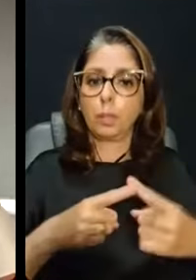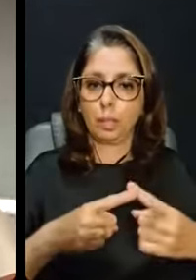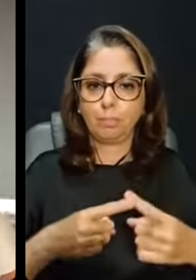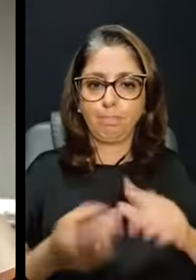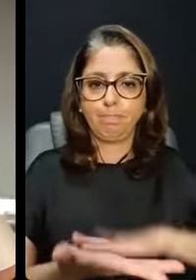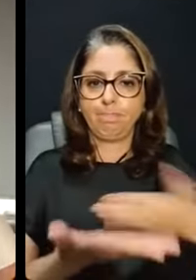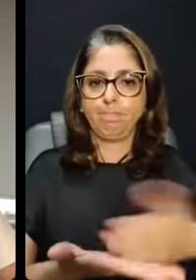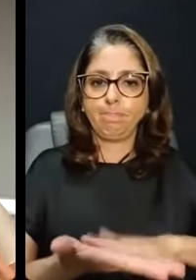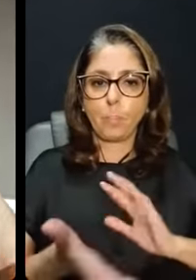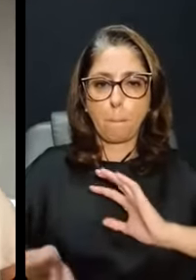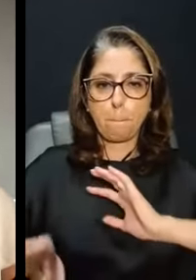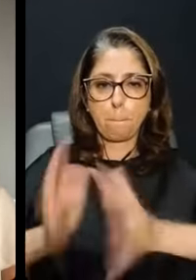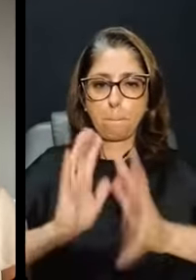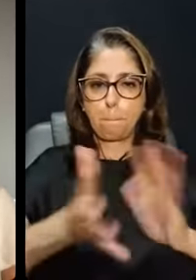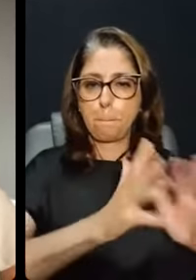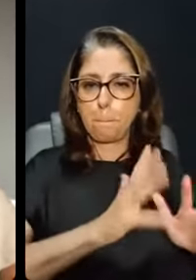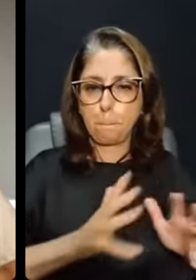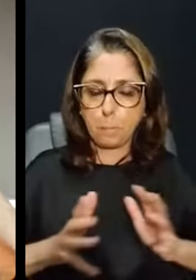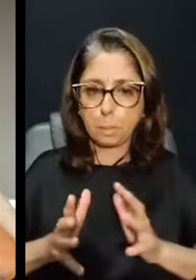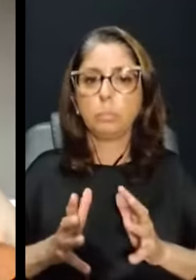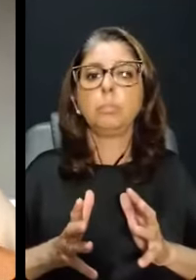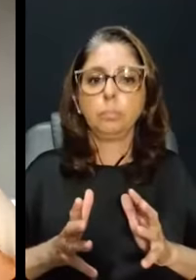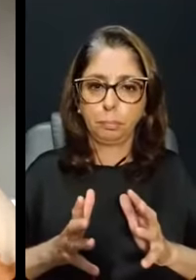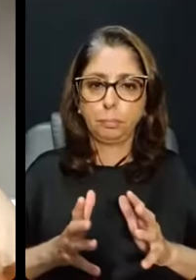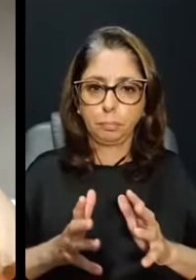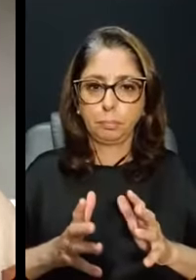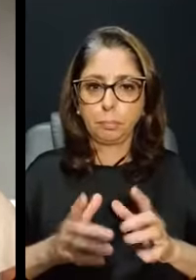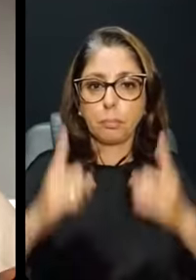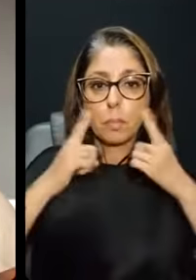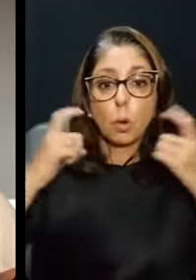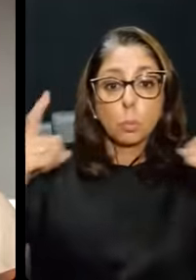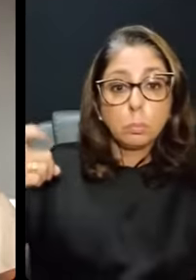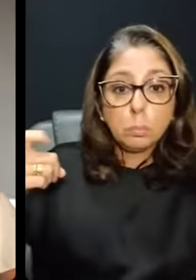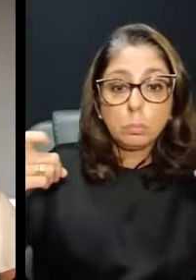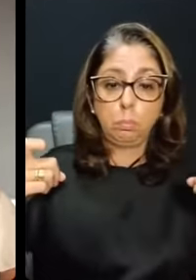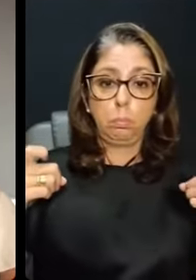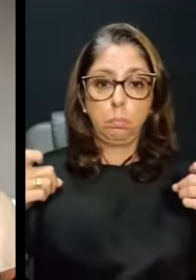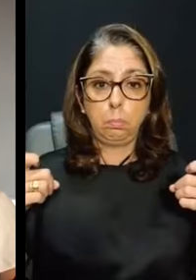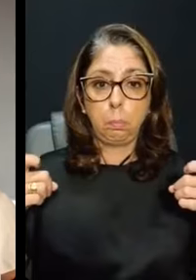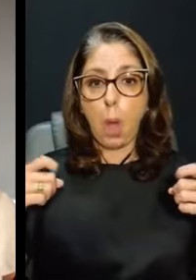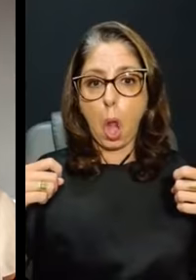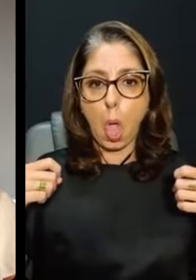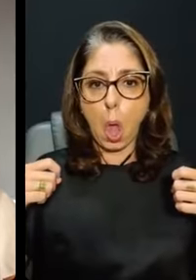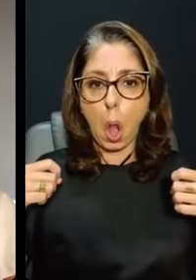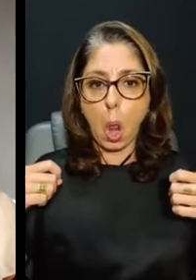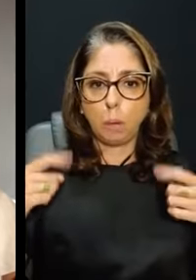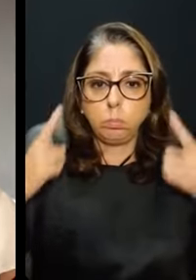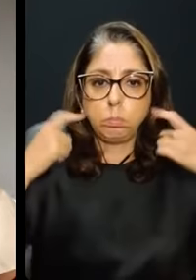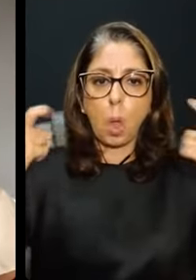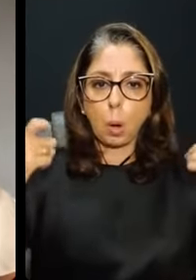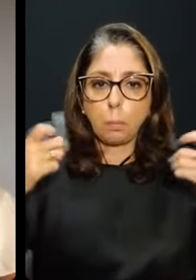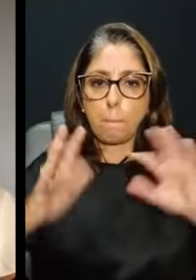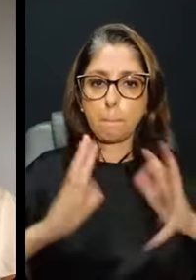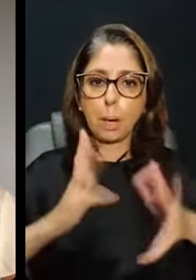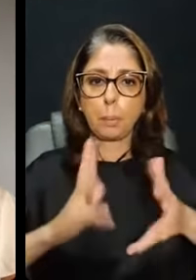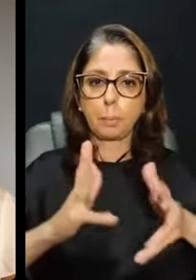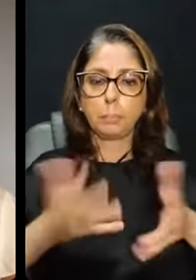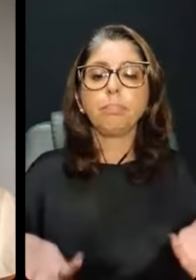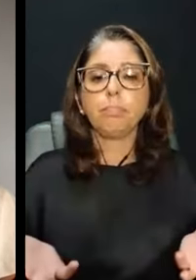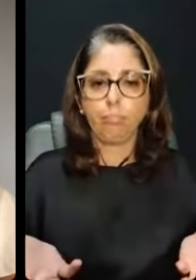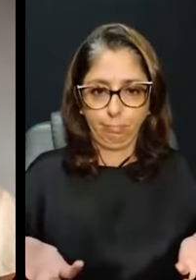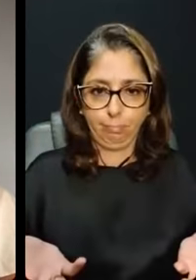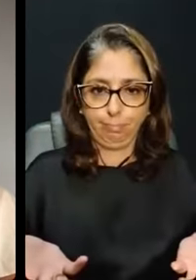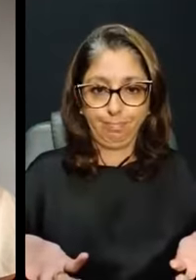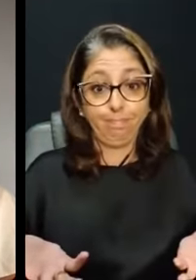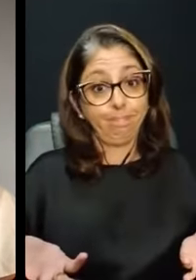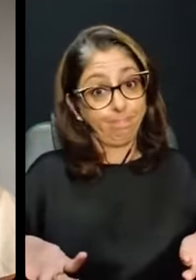também emite sons, está fazendo os sinais com as mãos, às vezes vaza um som, e aí dentro de uma plataforma como